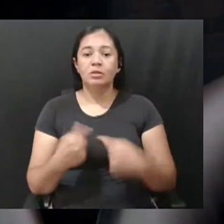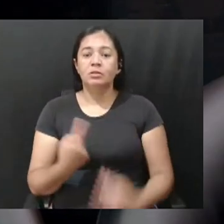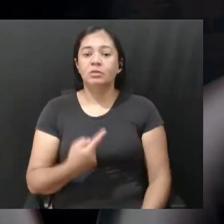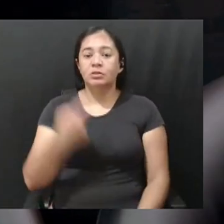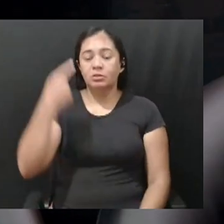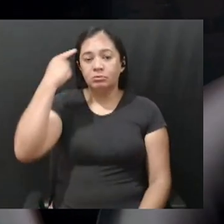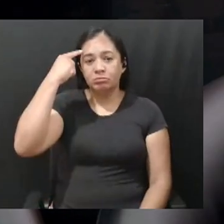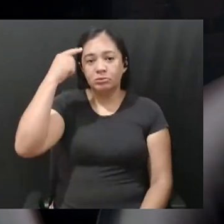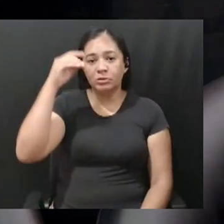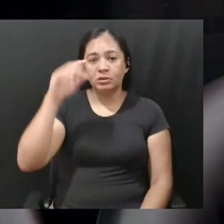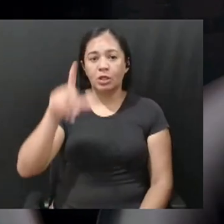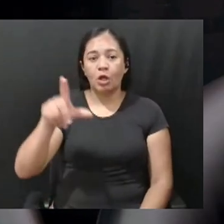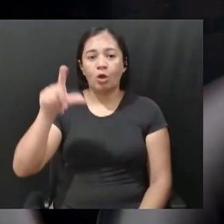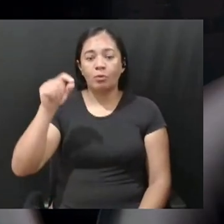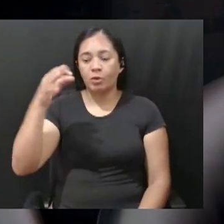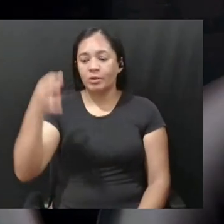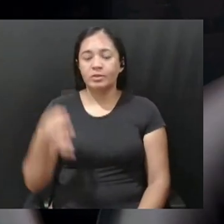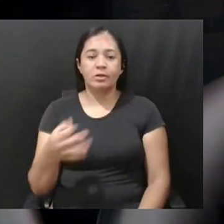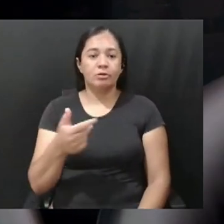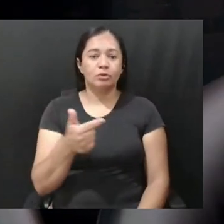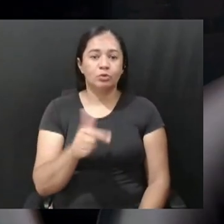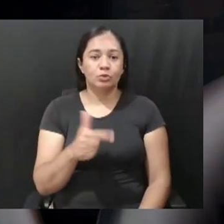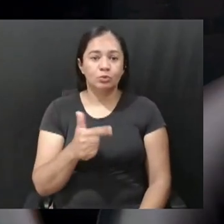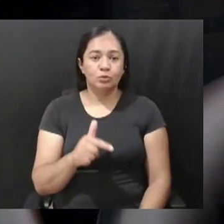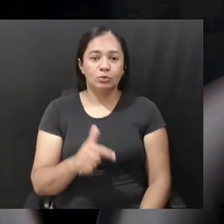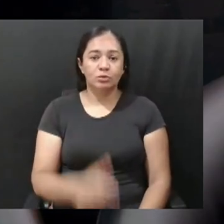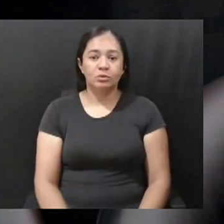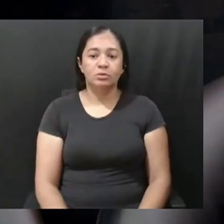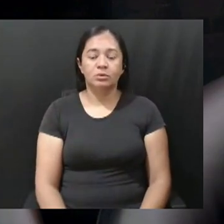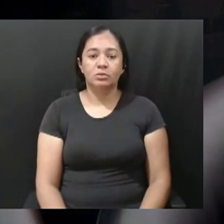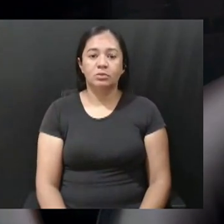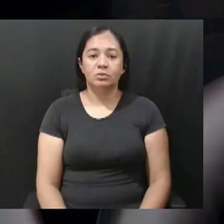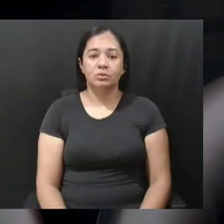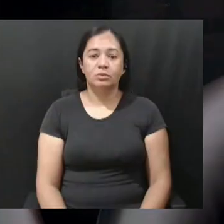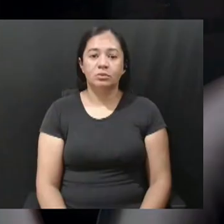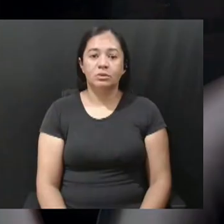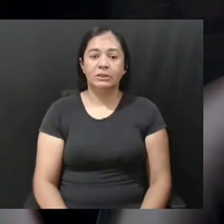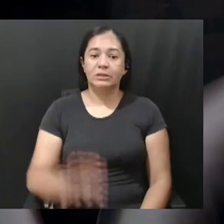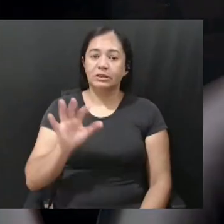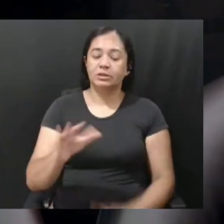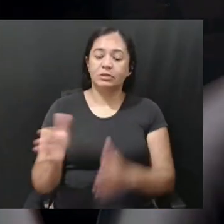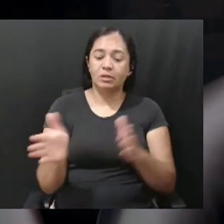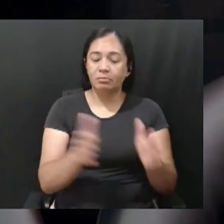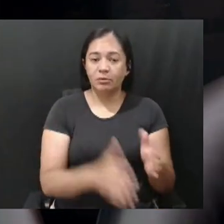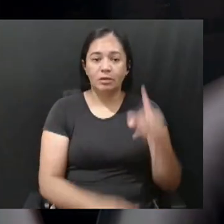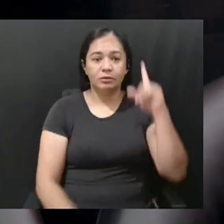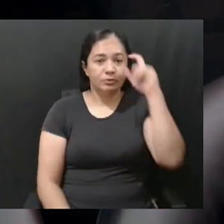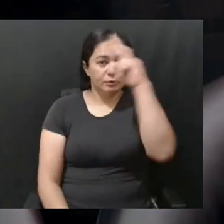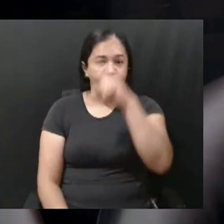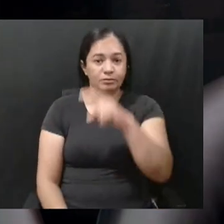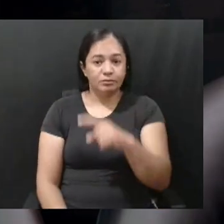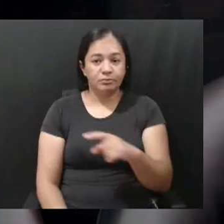escolha certa, né, Uhum. essa é a parte mais complicada de você ser adulto. Não existe escolha certa, tá.